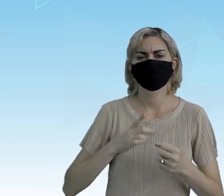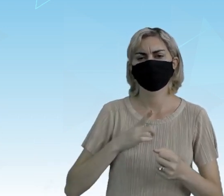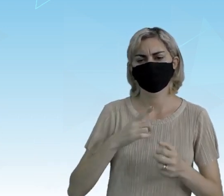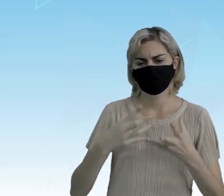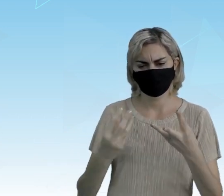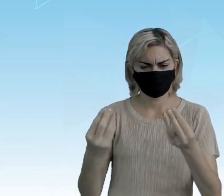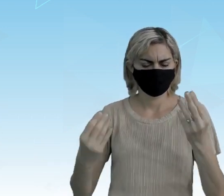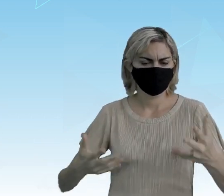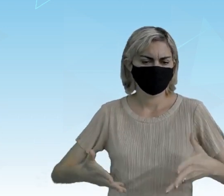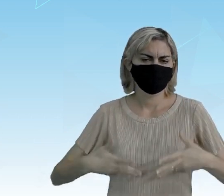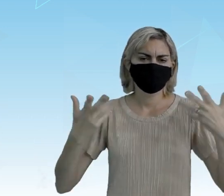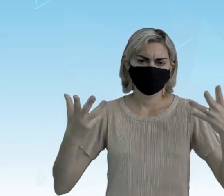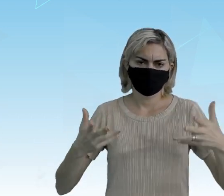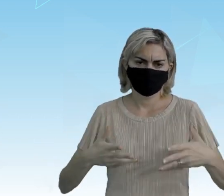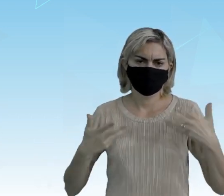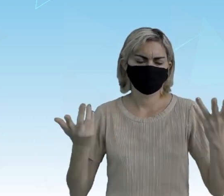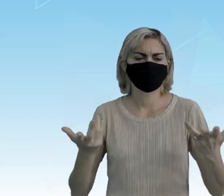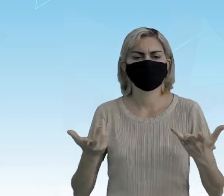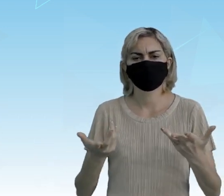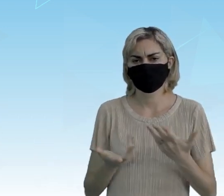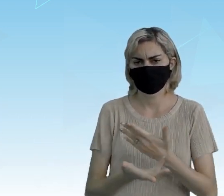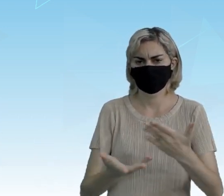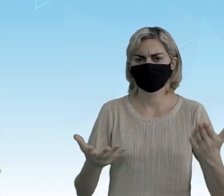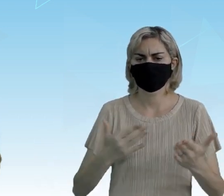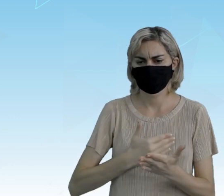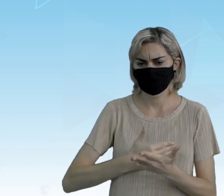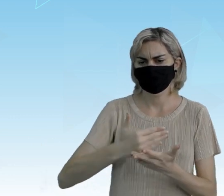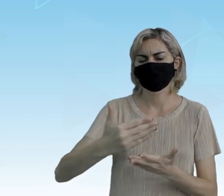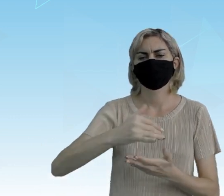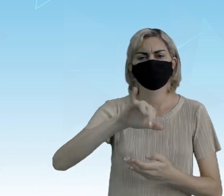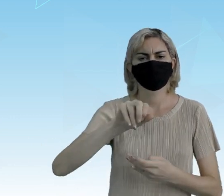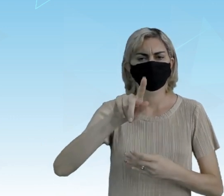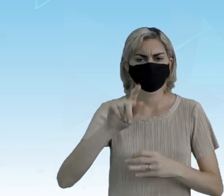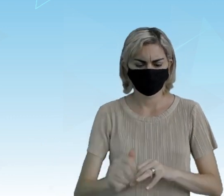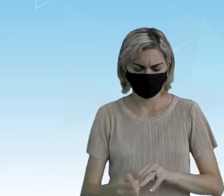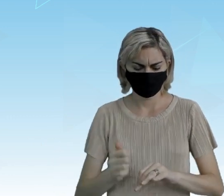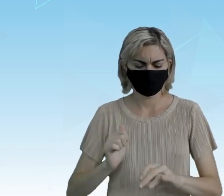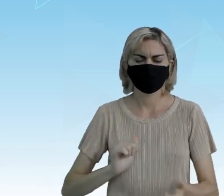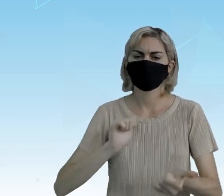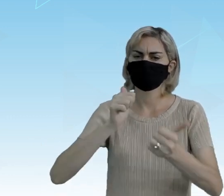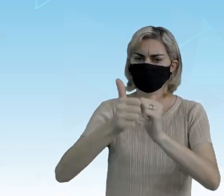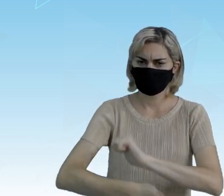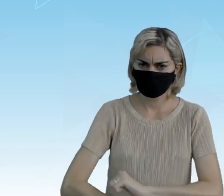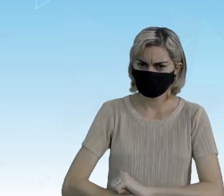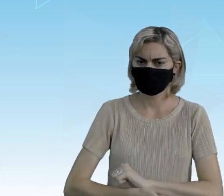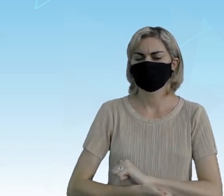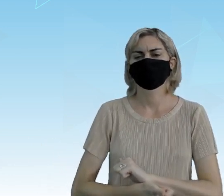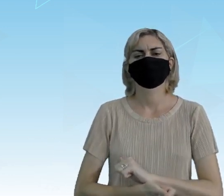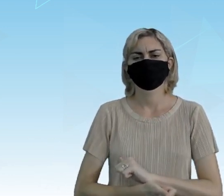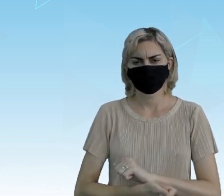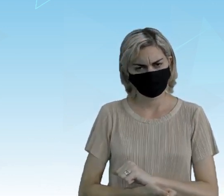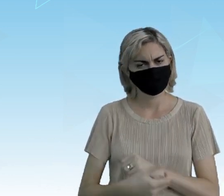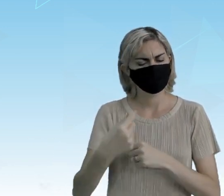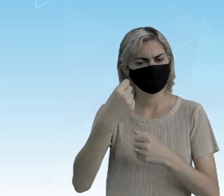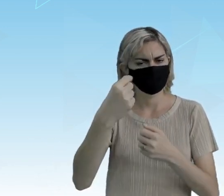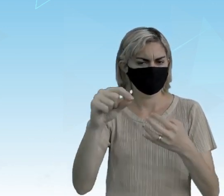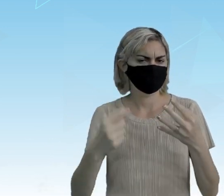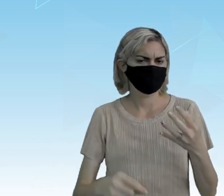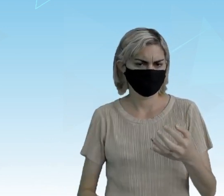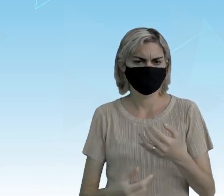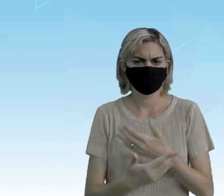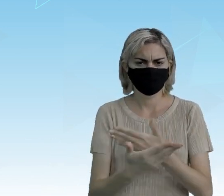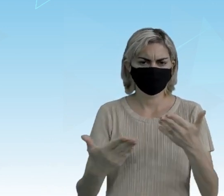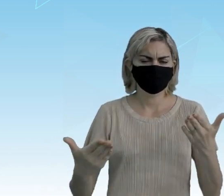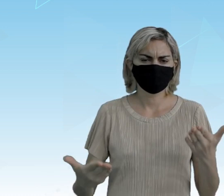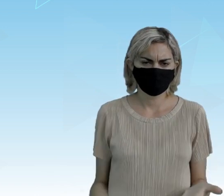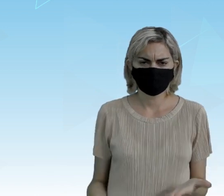fica muito animada. Então, vamos lá começar com os jogos esportivos. É bem pincelado mesmo por cima,